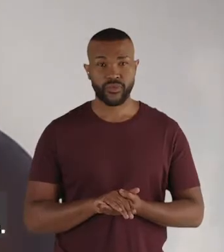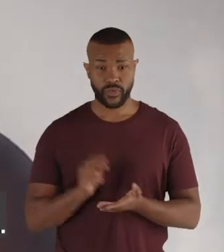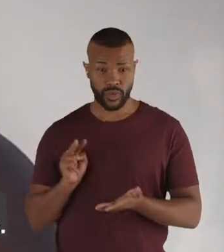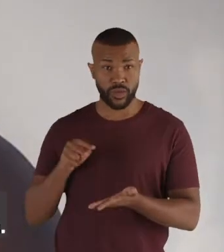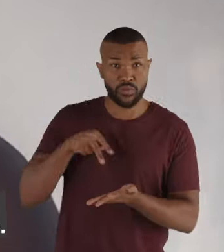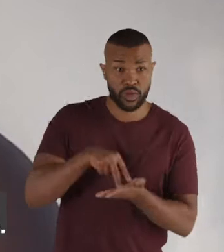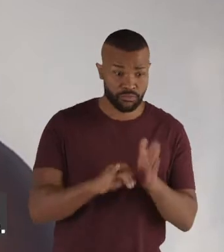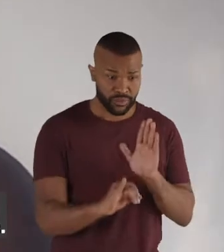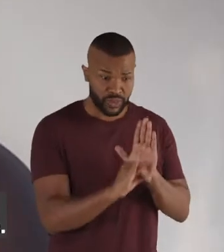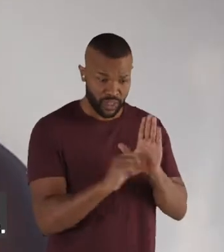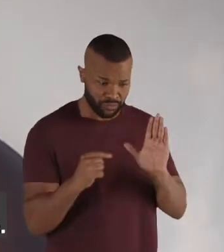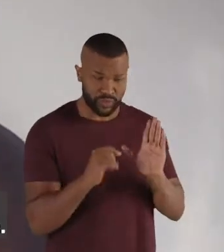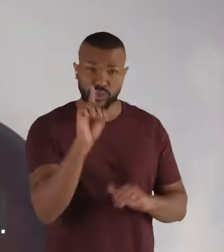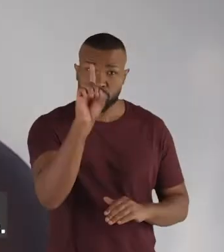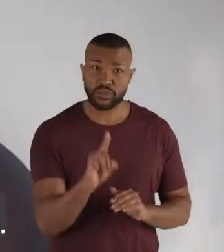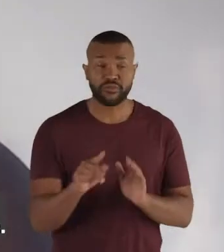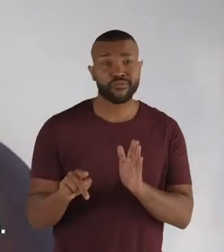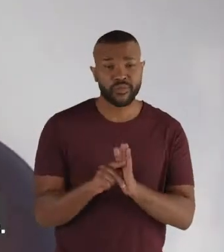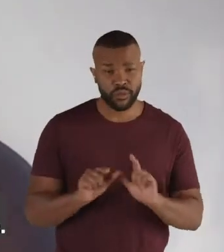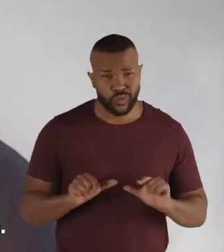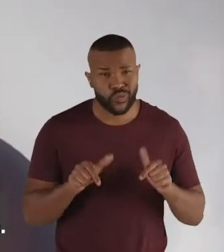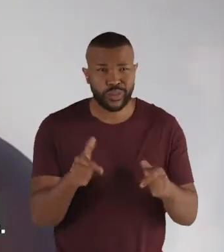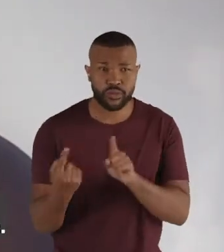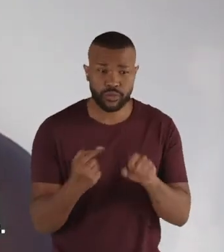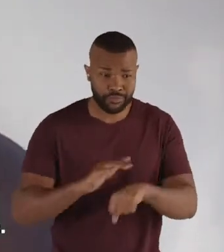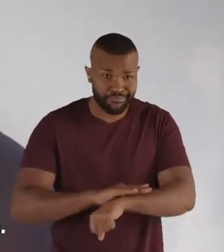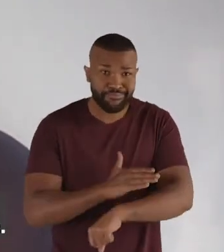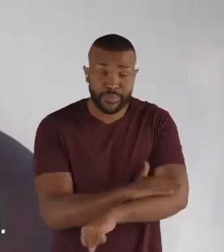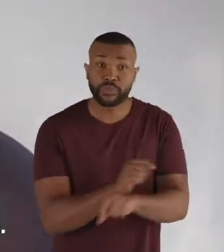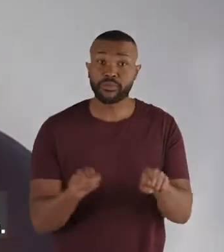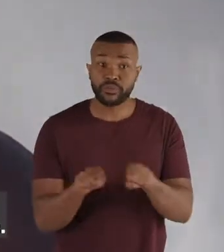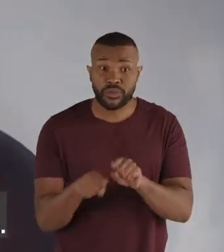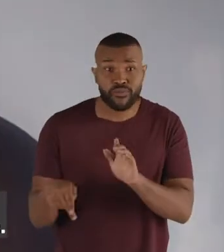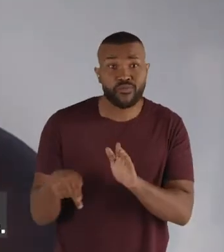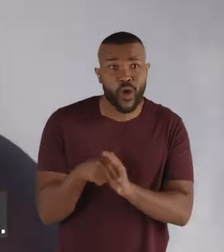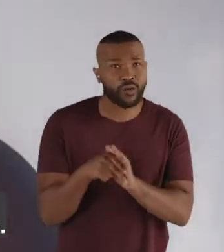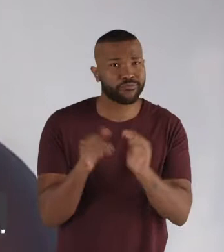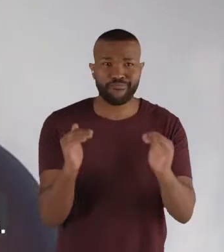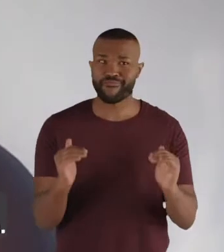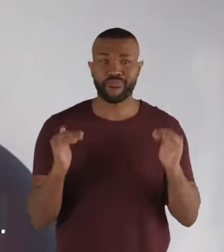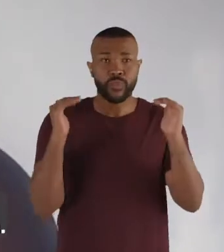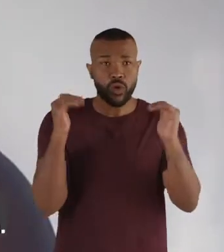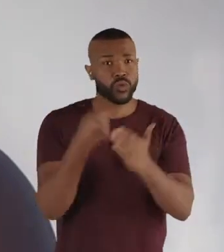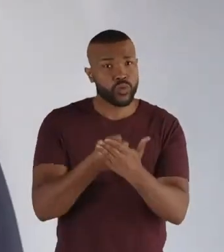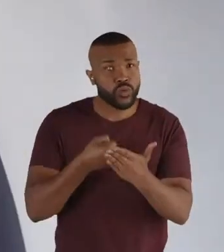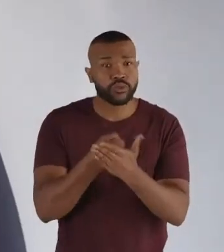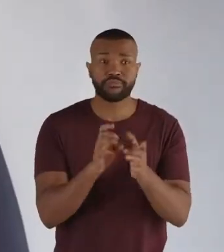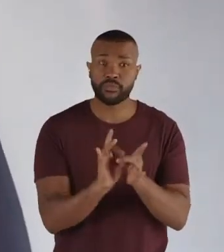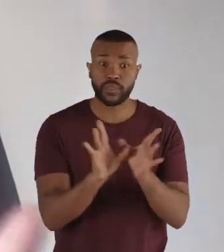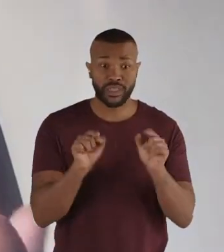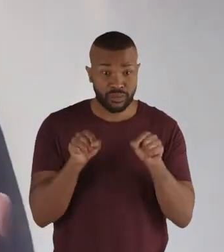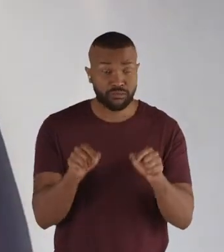Afirmação de identidades como um direito faz parte da luta antirracista e faz parte de uma dimensão mais ampla na luta pela liberdade.